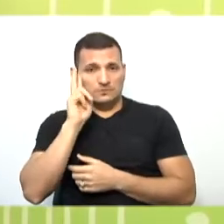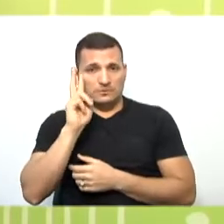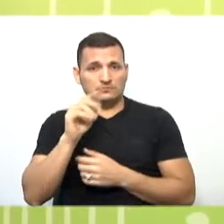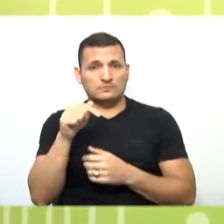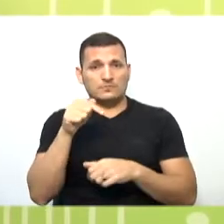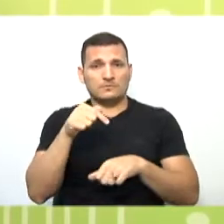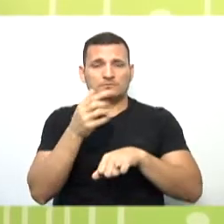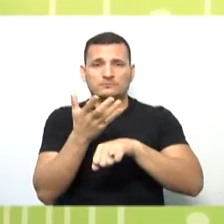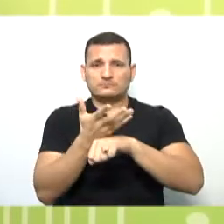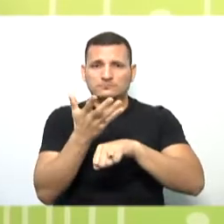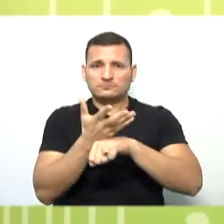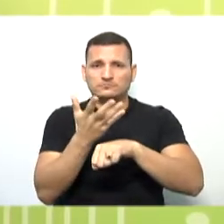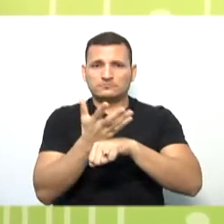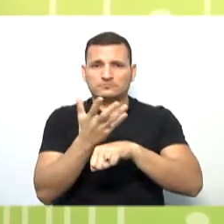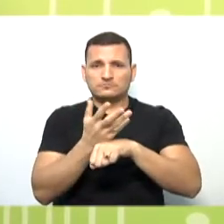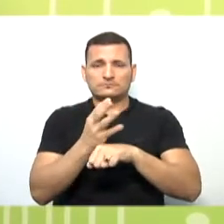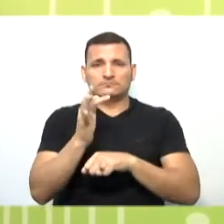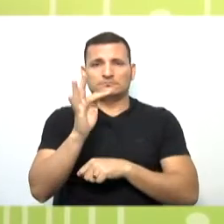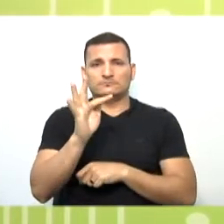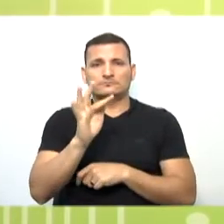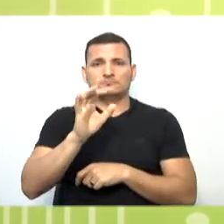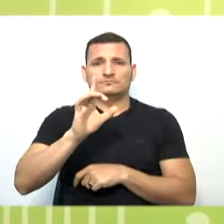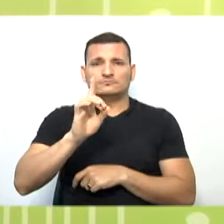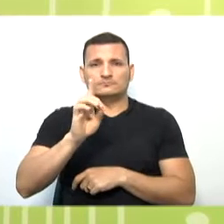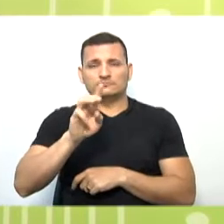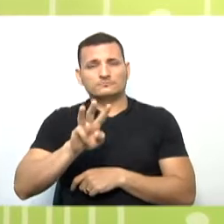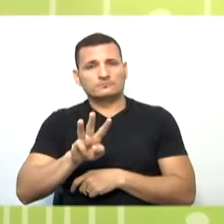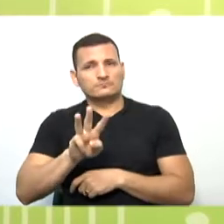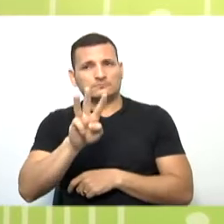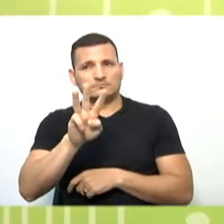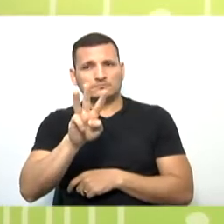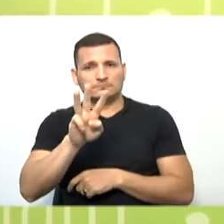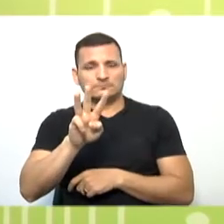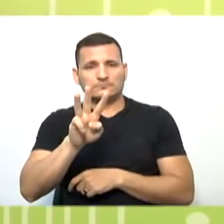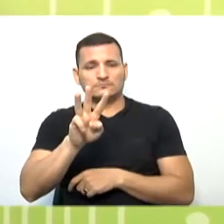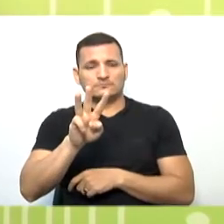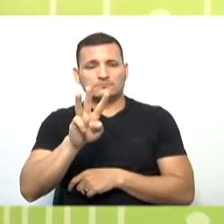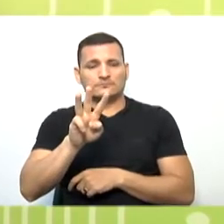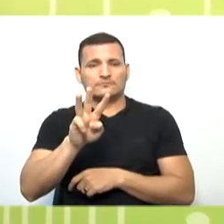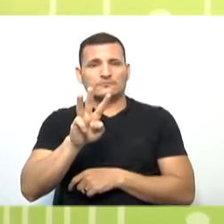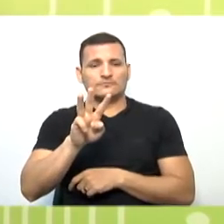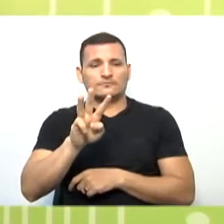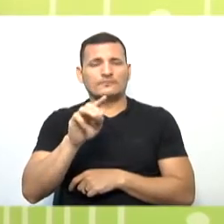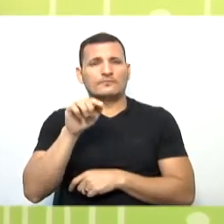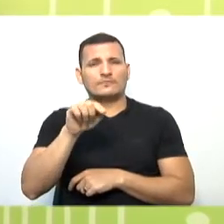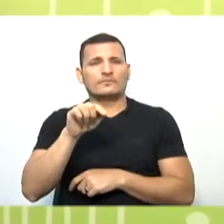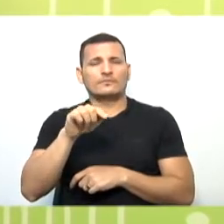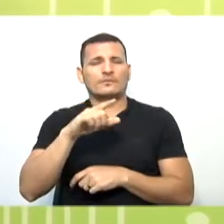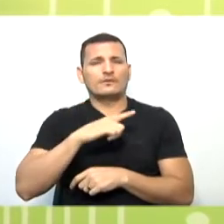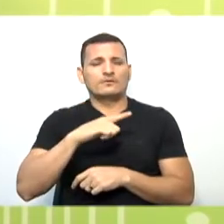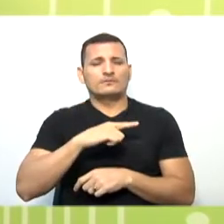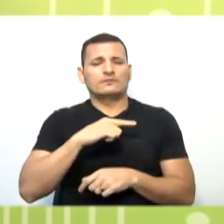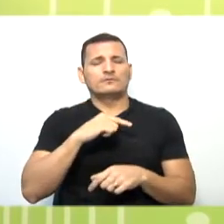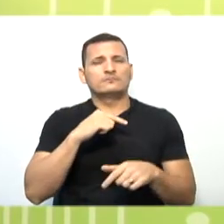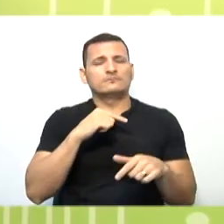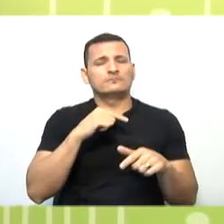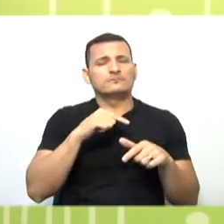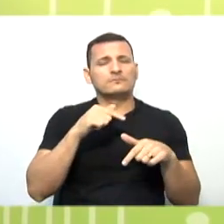nossa disciplina de FDW, ela trabalha muito com a